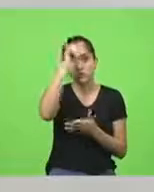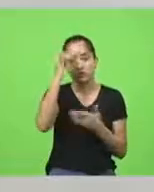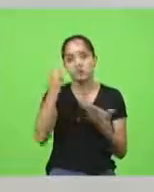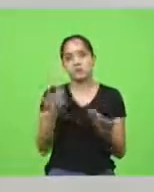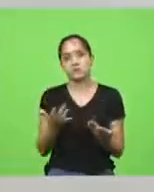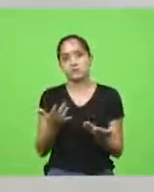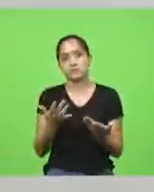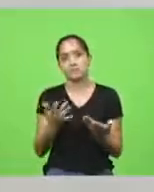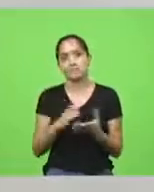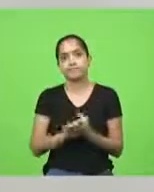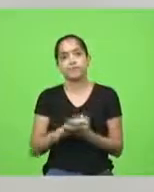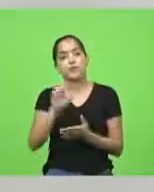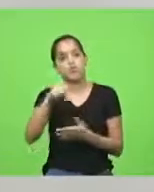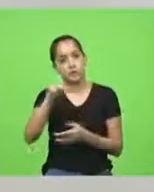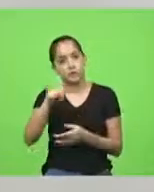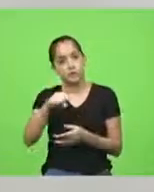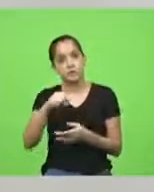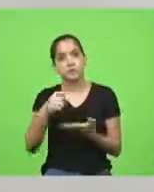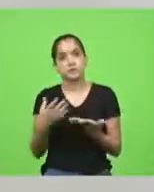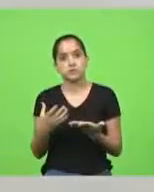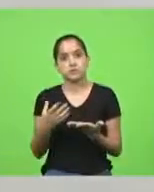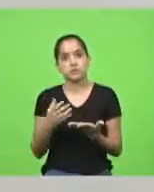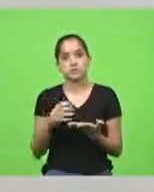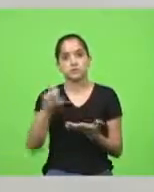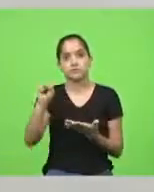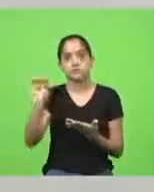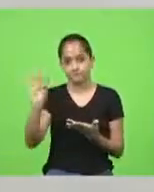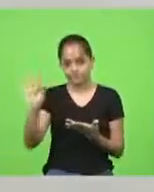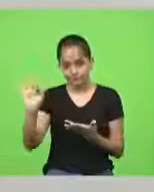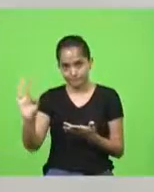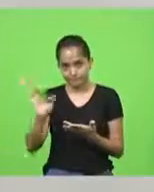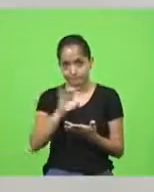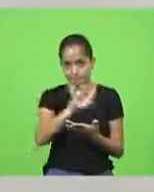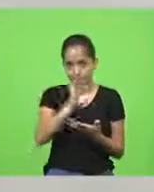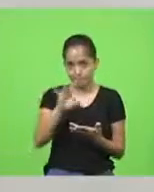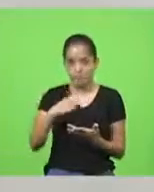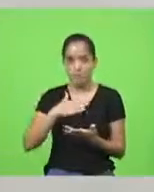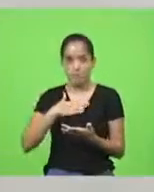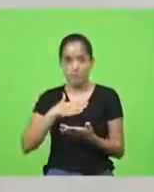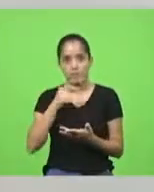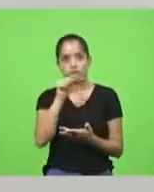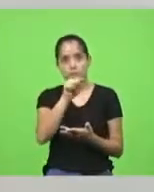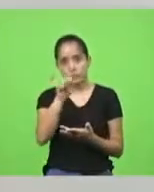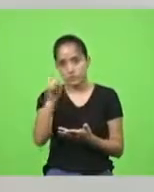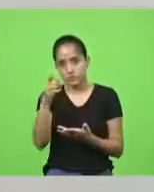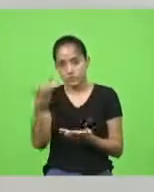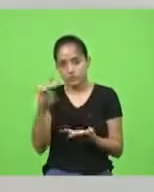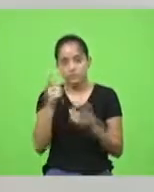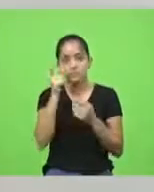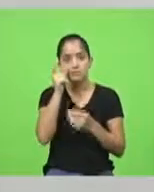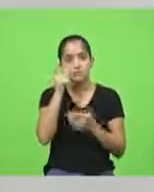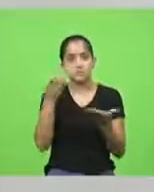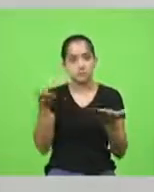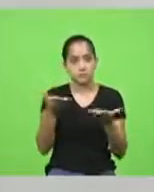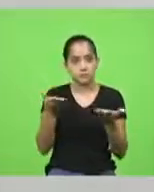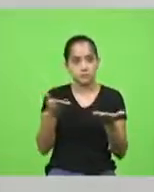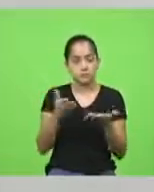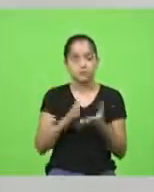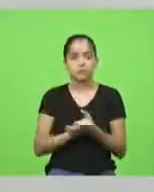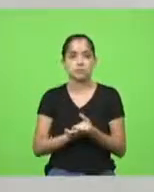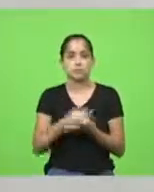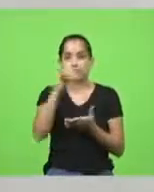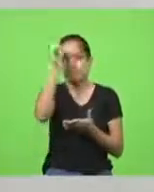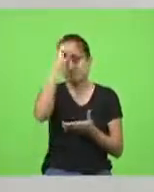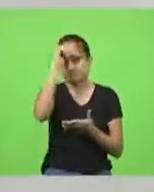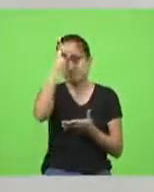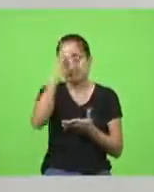Foi isso que o Supremo Tribunal fez. Chamou a cada um de nós, eu, você que está assistindo esse pronunciamento, de otário. É